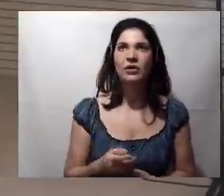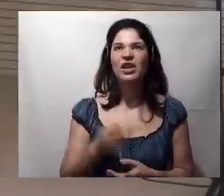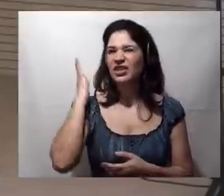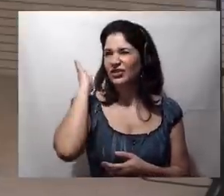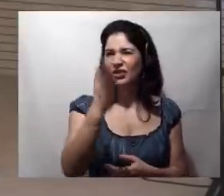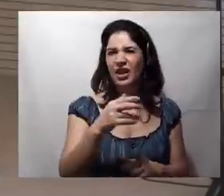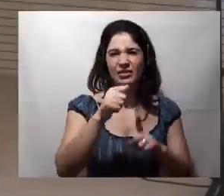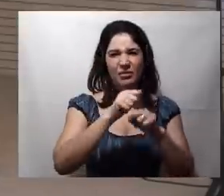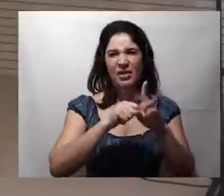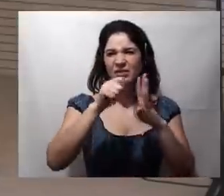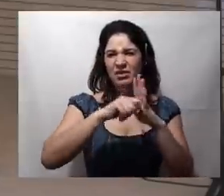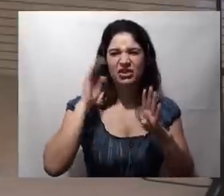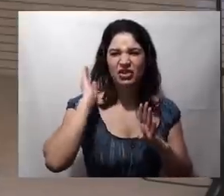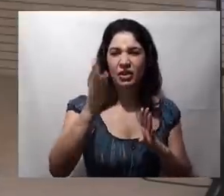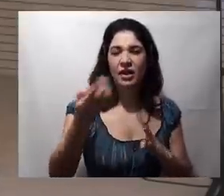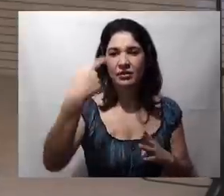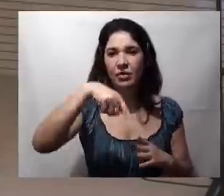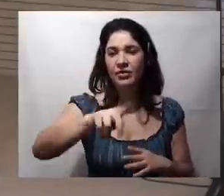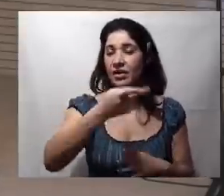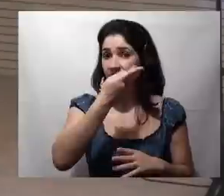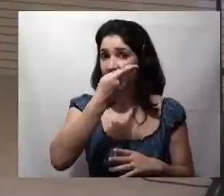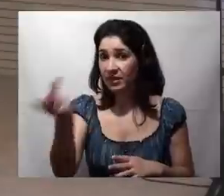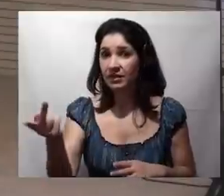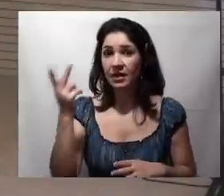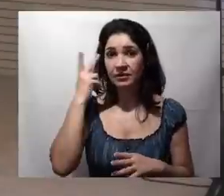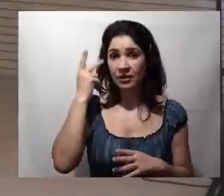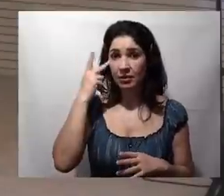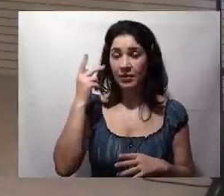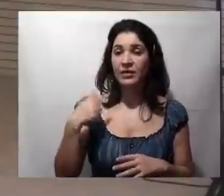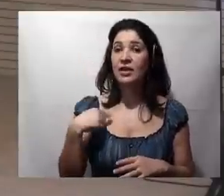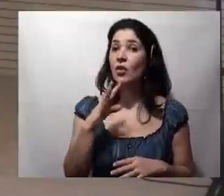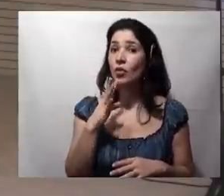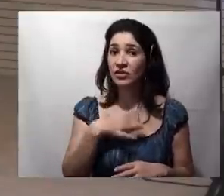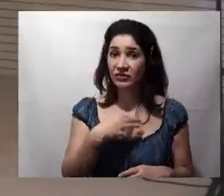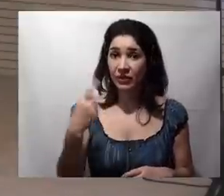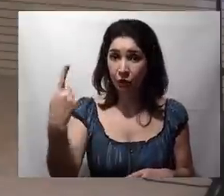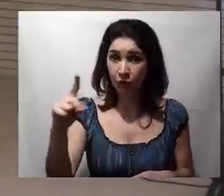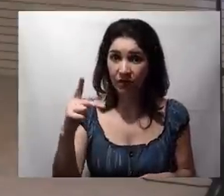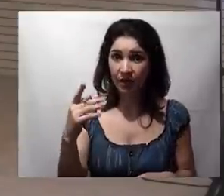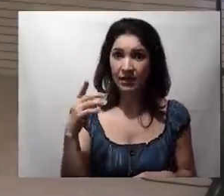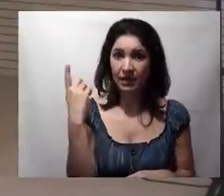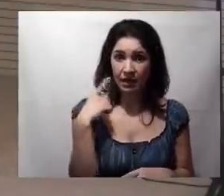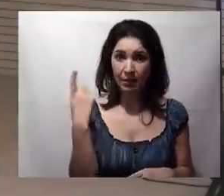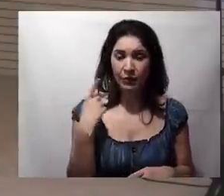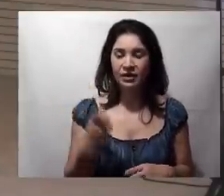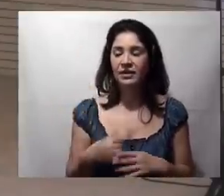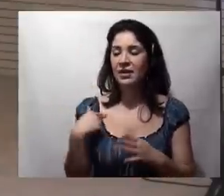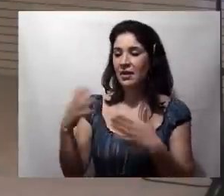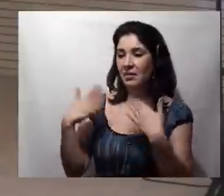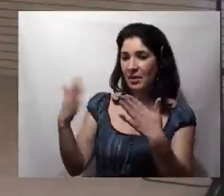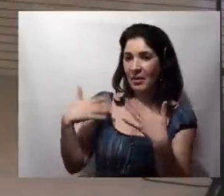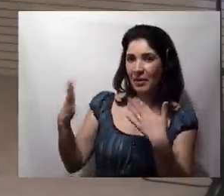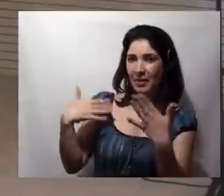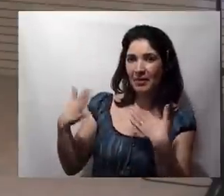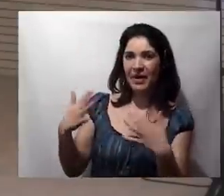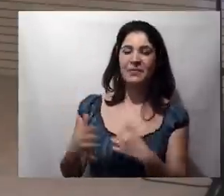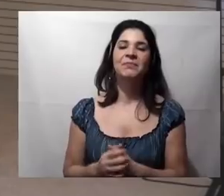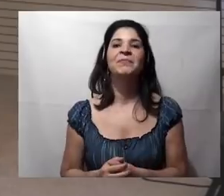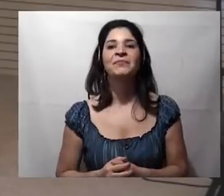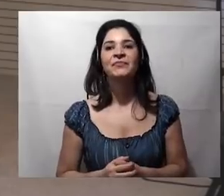mês vou almoçar comigo ah e ainda dava aquelas colher de chá quis amigo